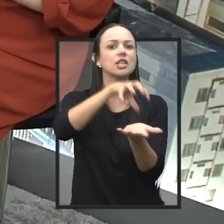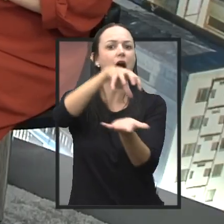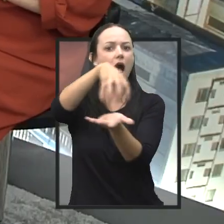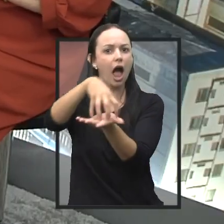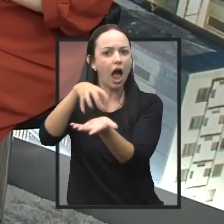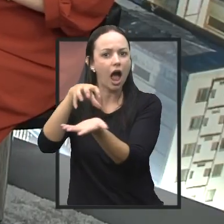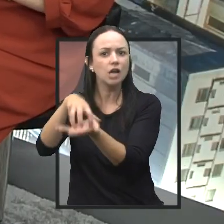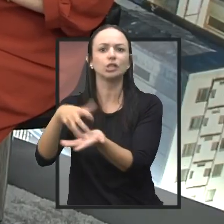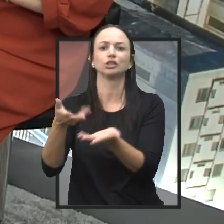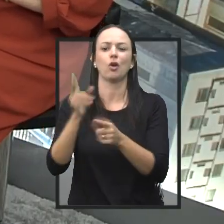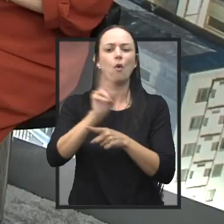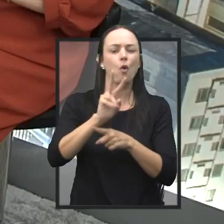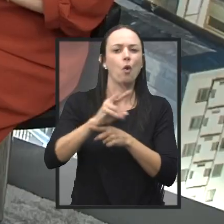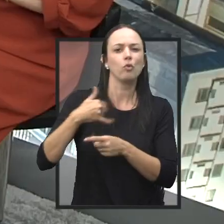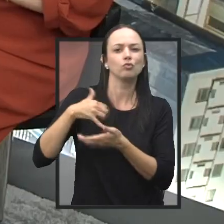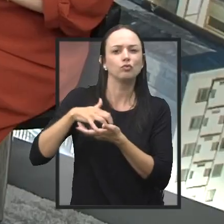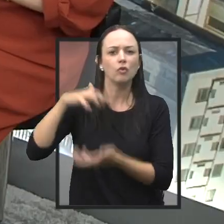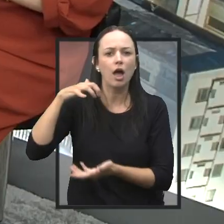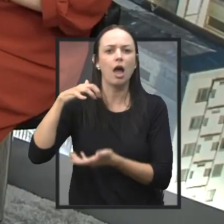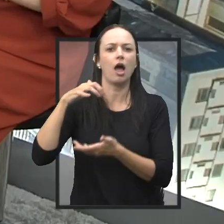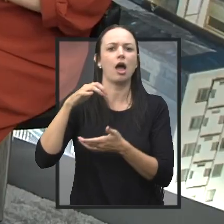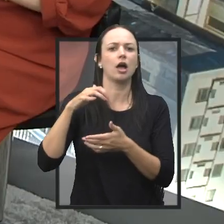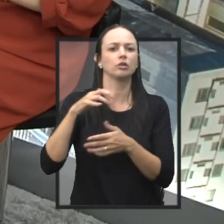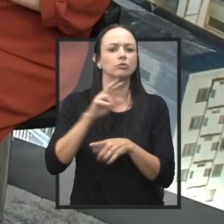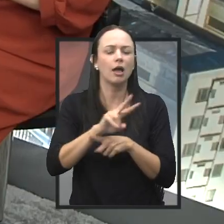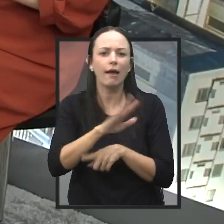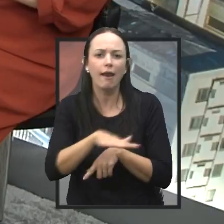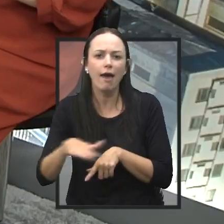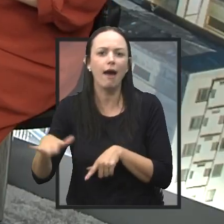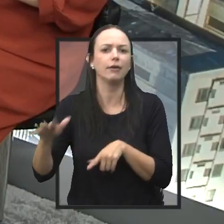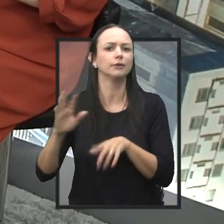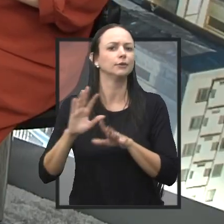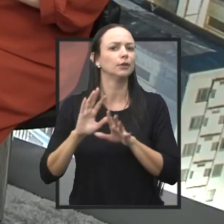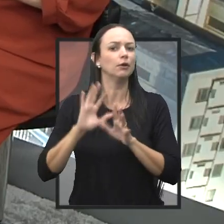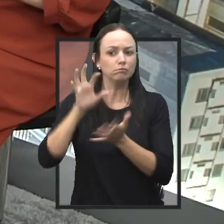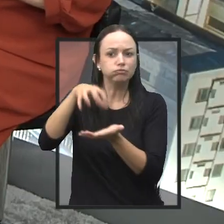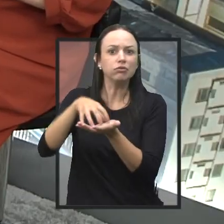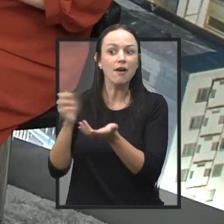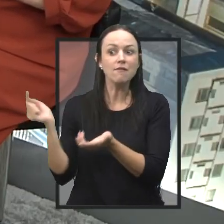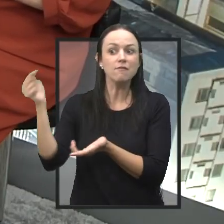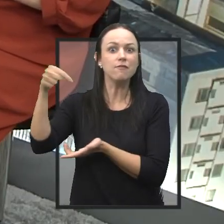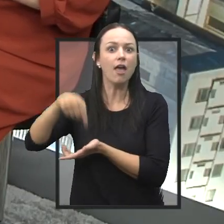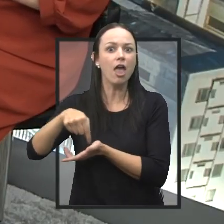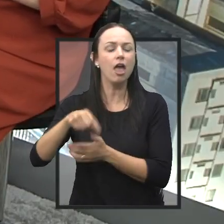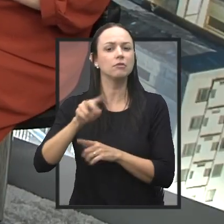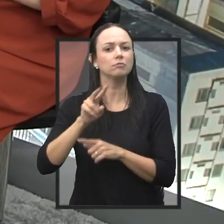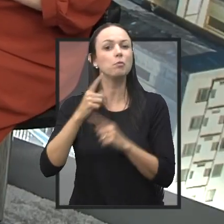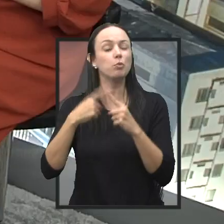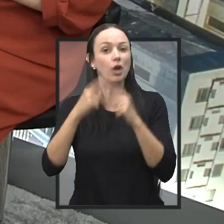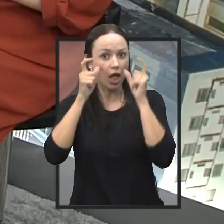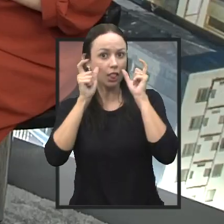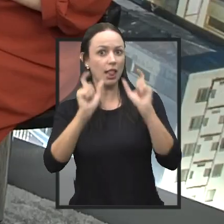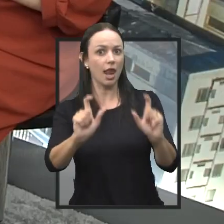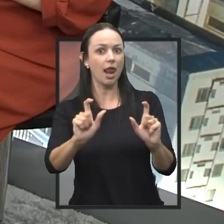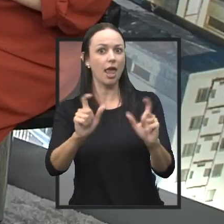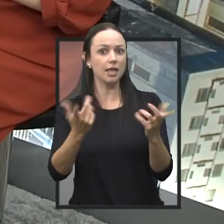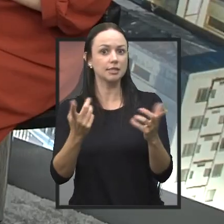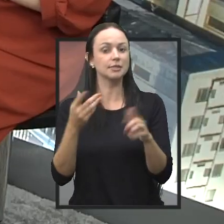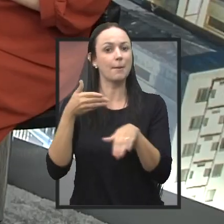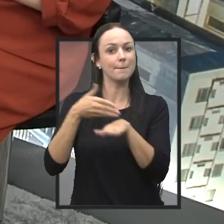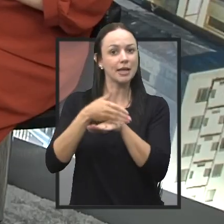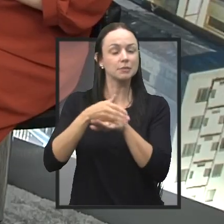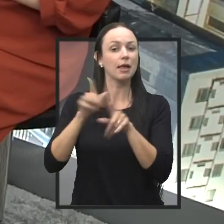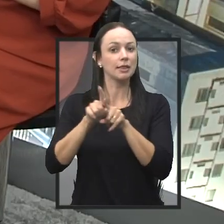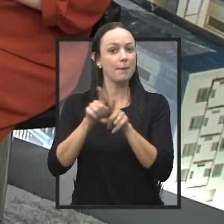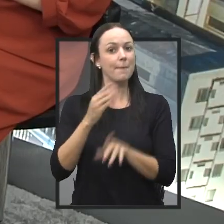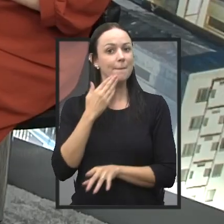cidade, dos abrigos, dos asilos, enfim, as entidades que cuidam dos menores, o interesse deles em participar e de solicitar para